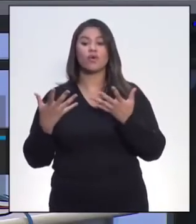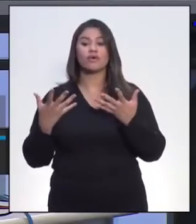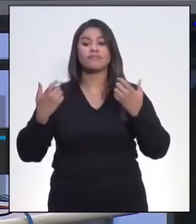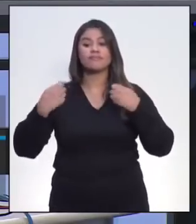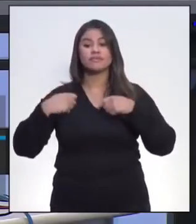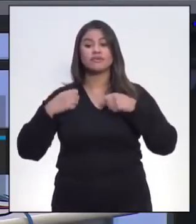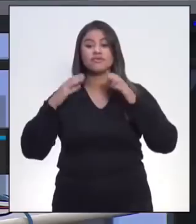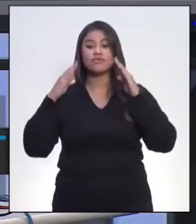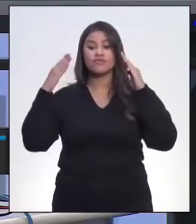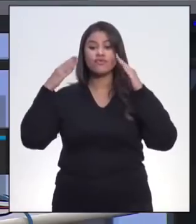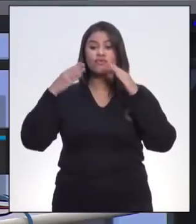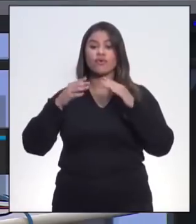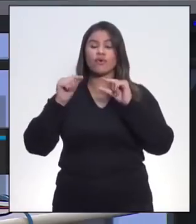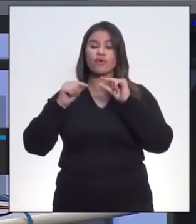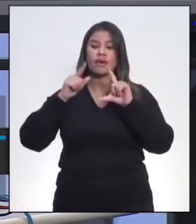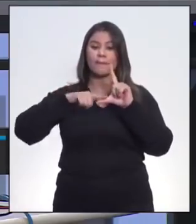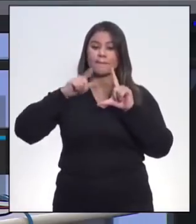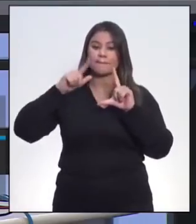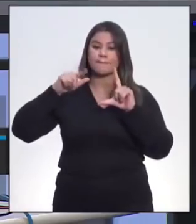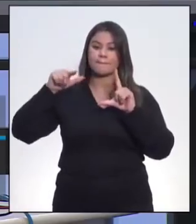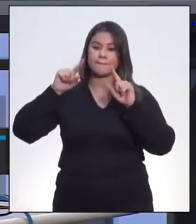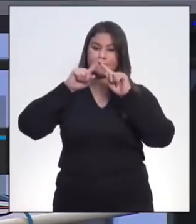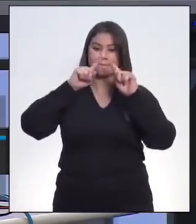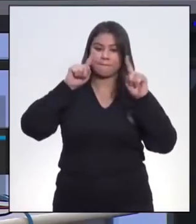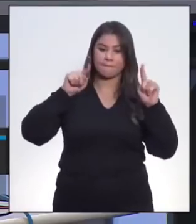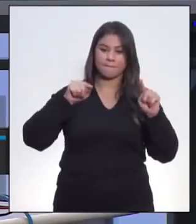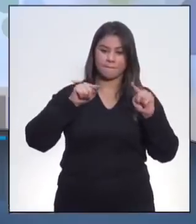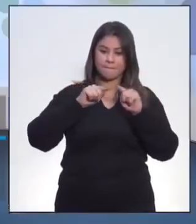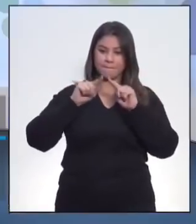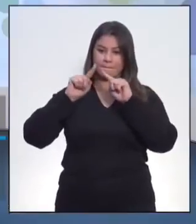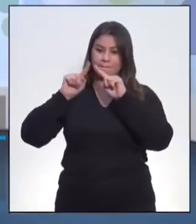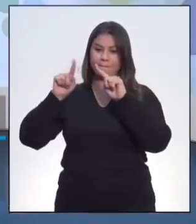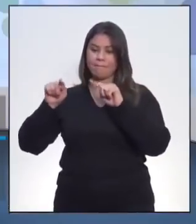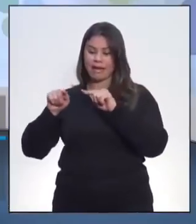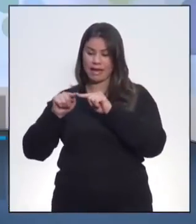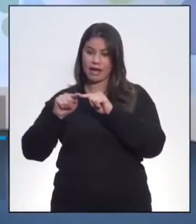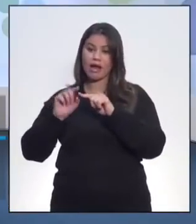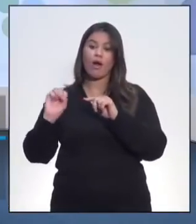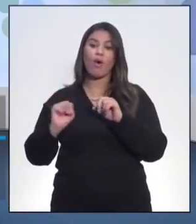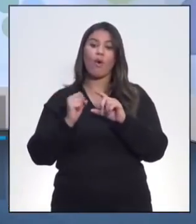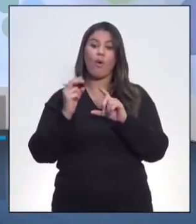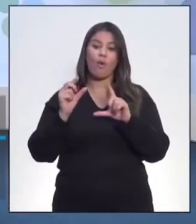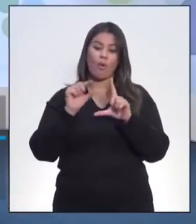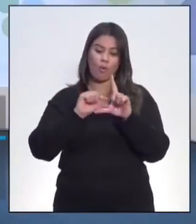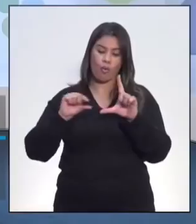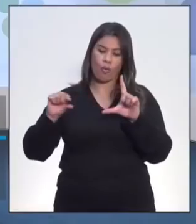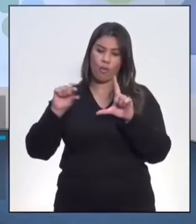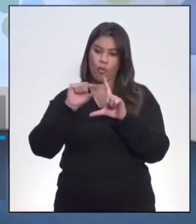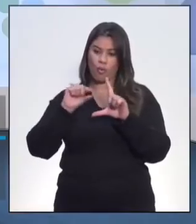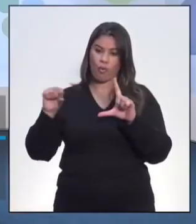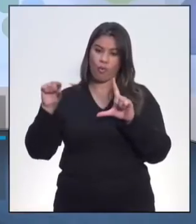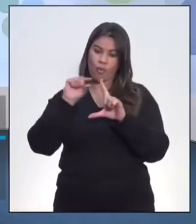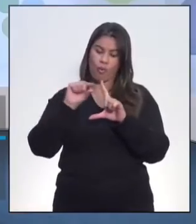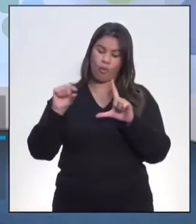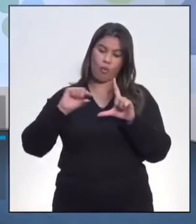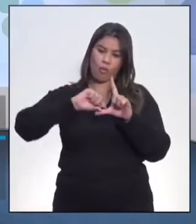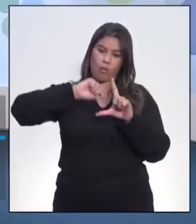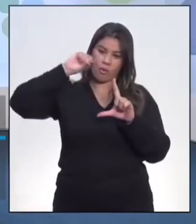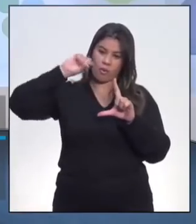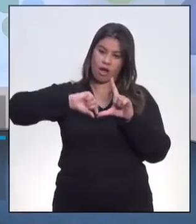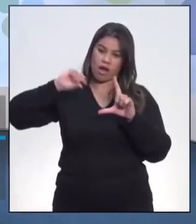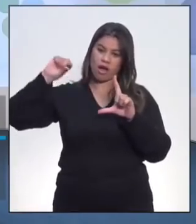questão do gráfico de barras e do gráfico de setores. É fazer uma análise, o pessoal colocou a carne bovina ali,